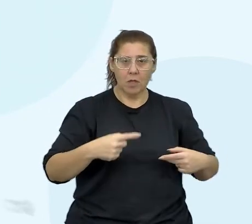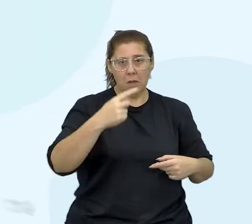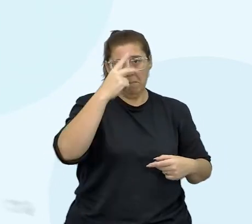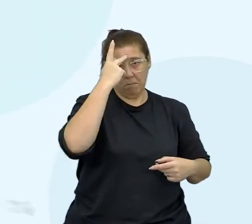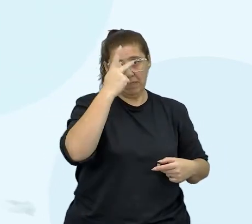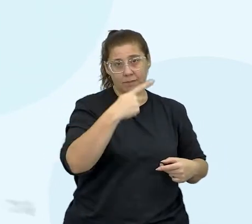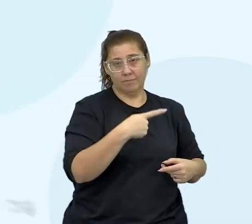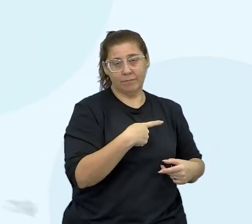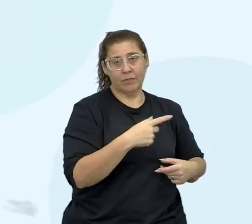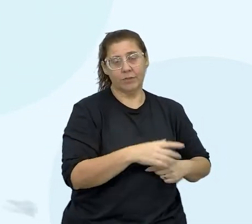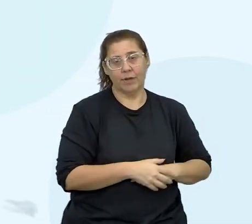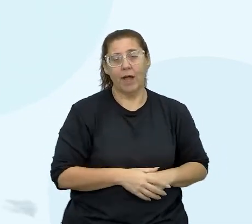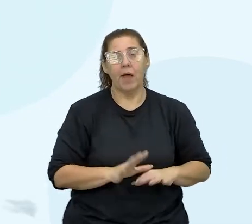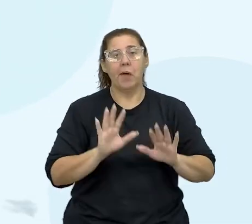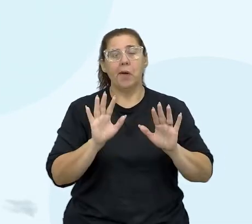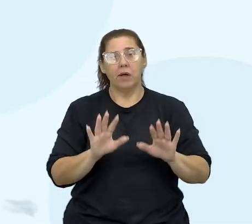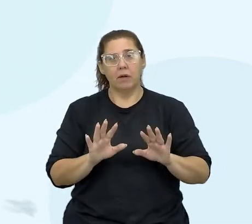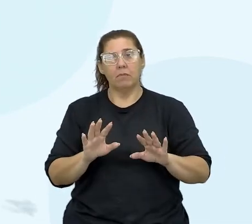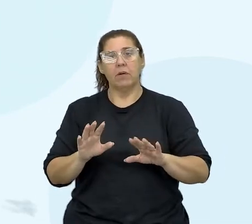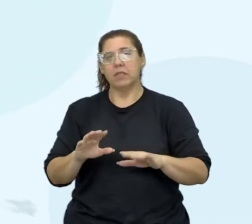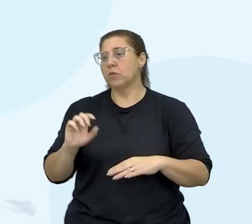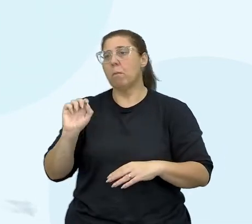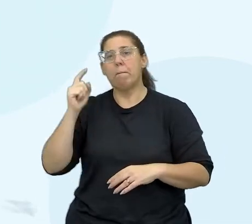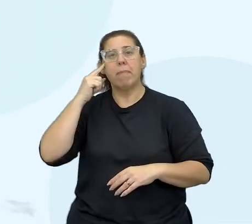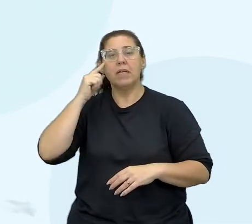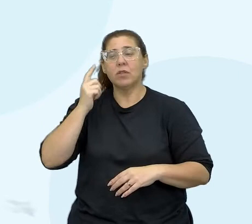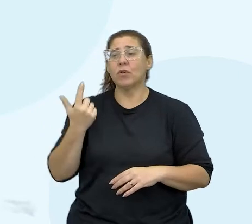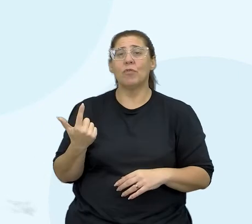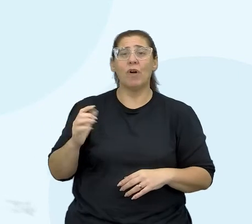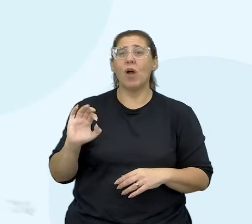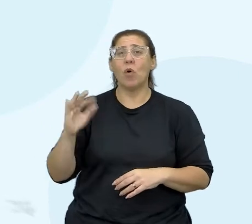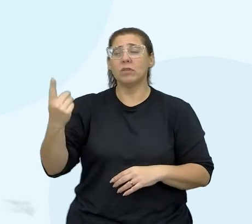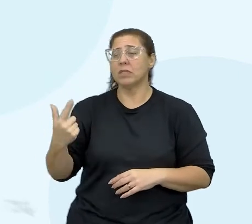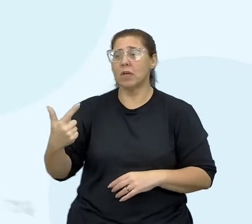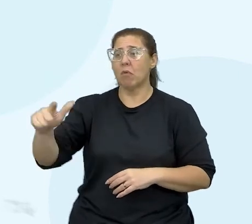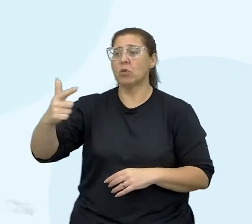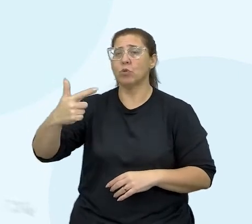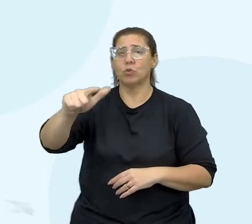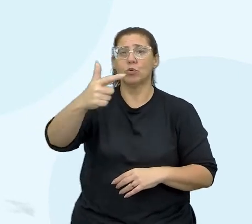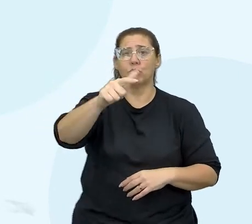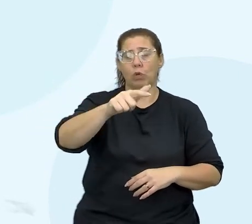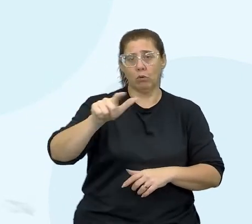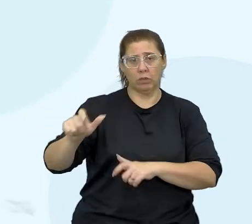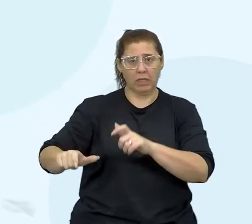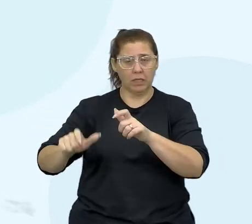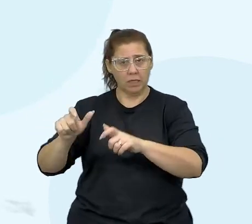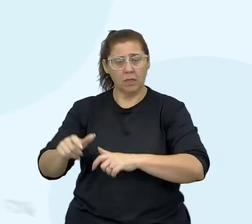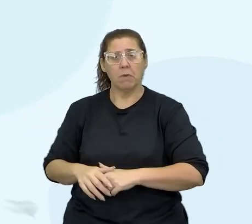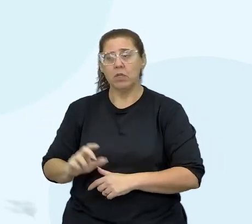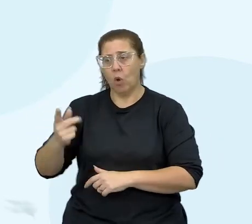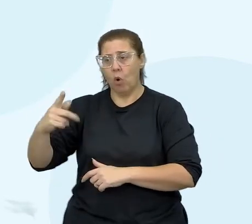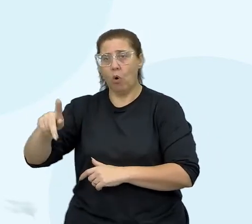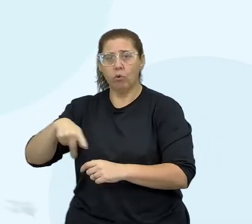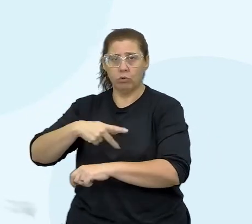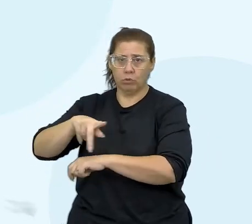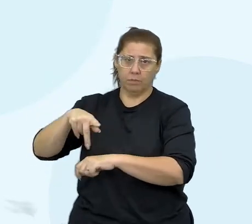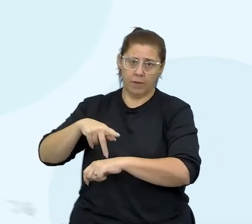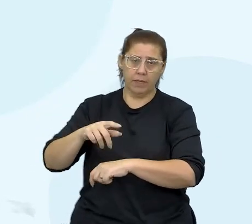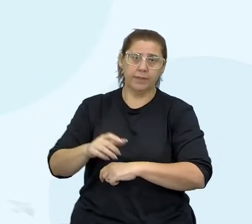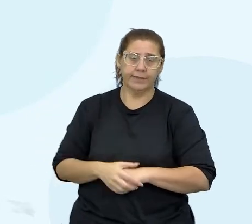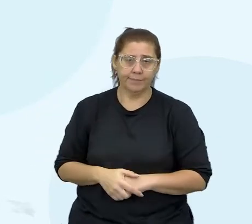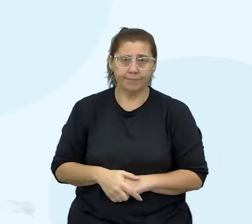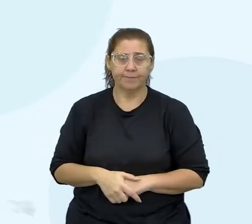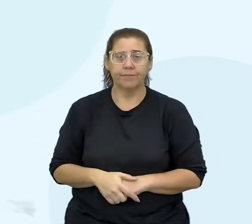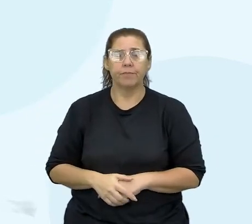pensando individualmente, mas não nas consequências e nos outros processos que acabam gerando justamente processos